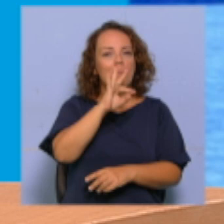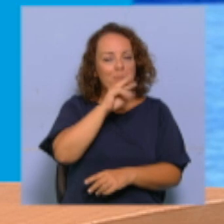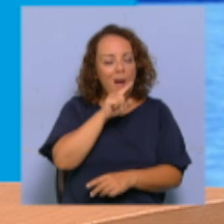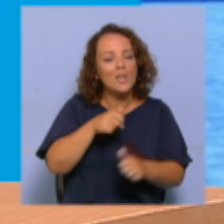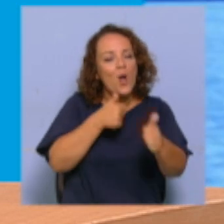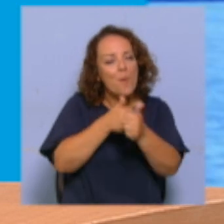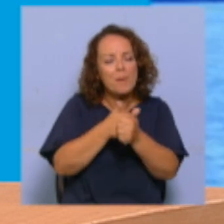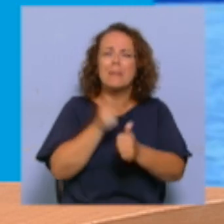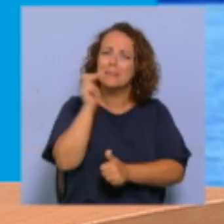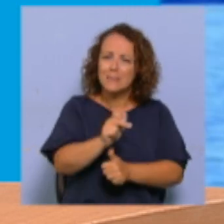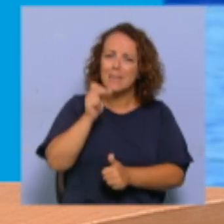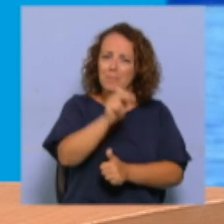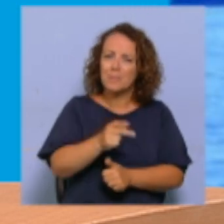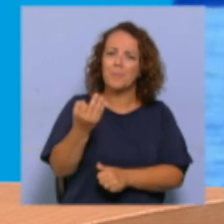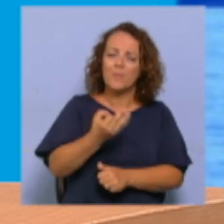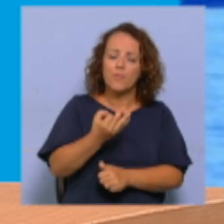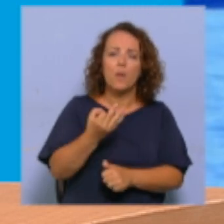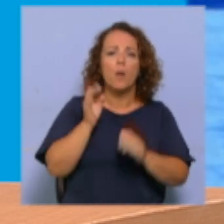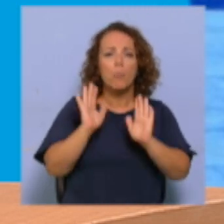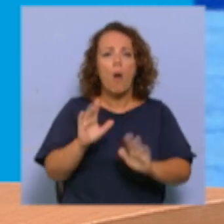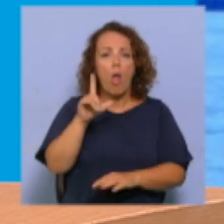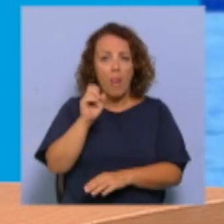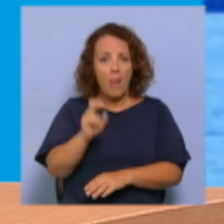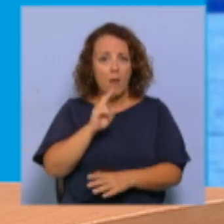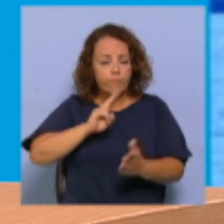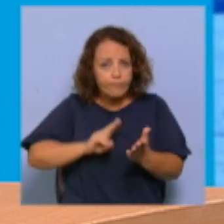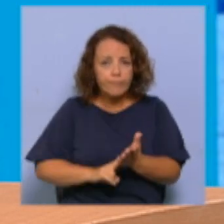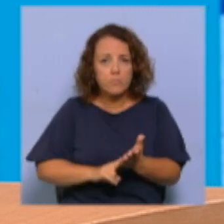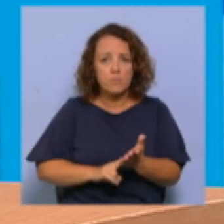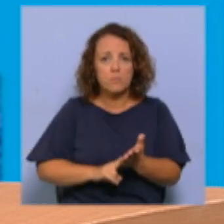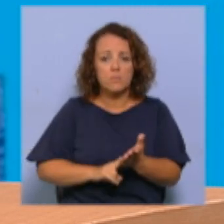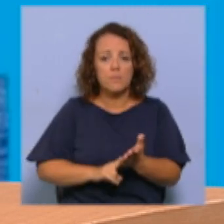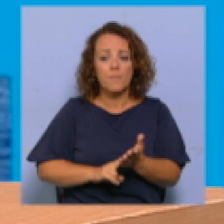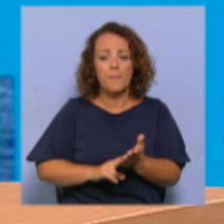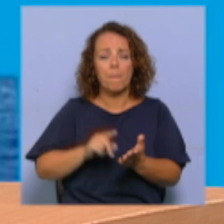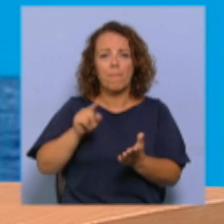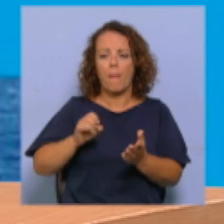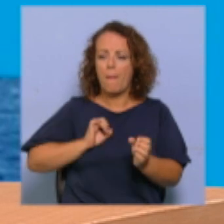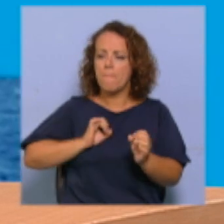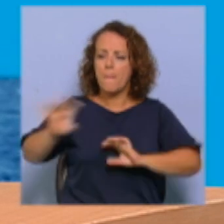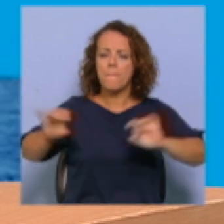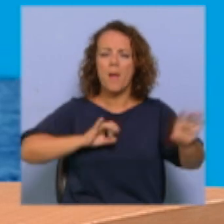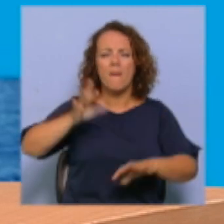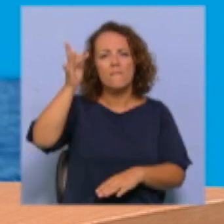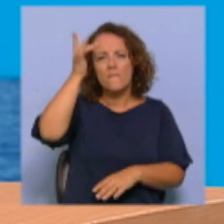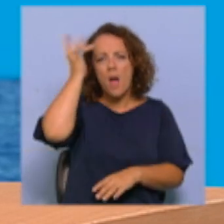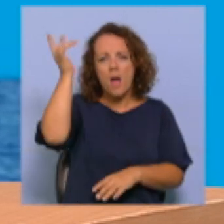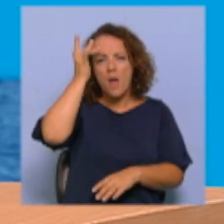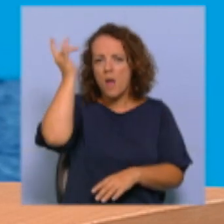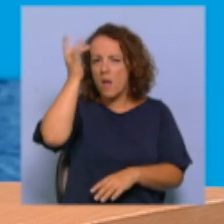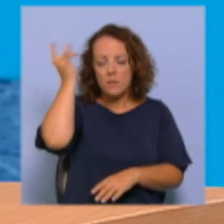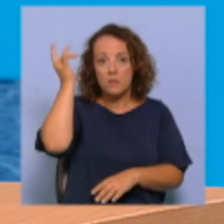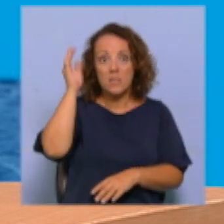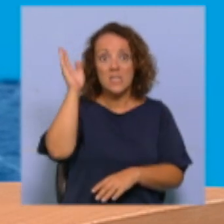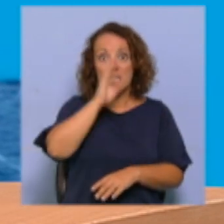acompanhamento ativo. Os lares são locais onde o contágio é muito fácil. E são locais onde, havendo